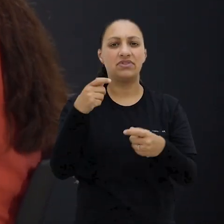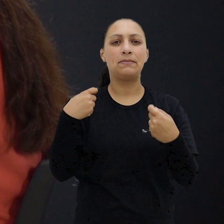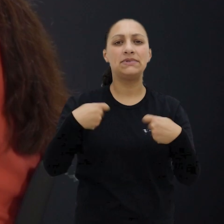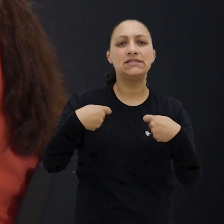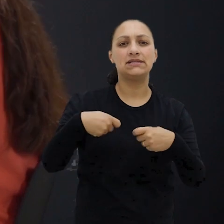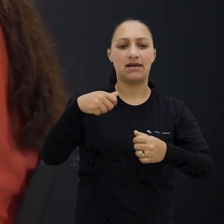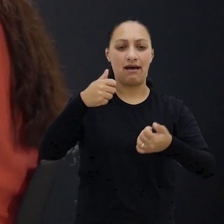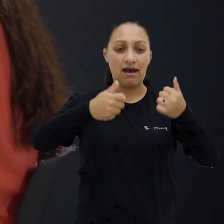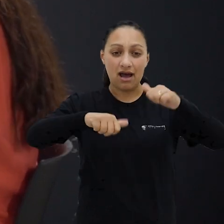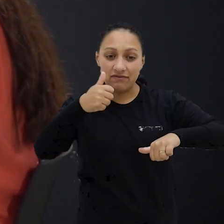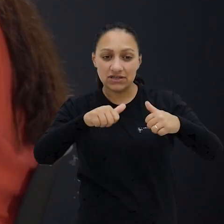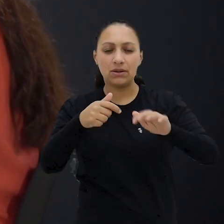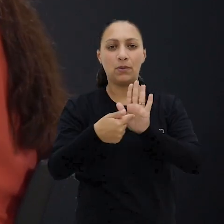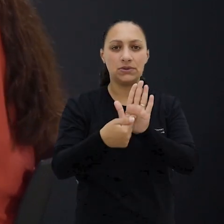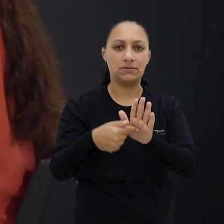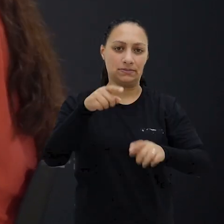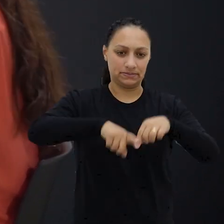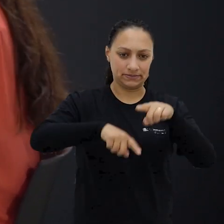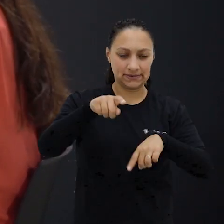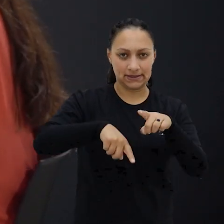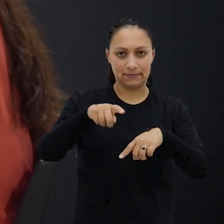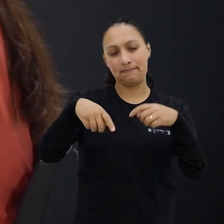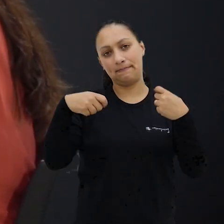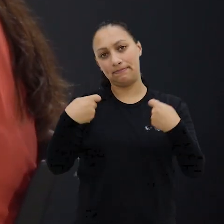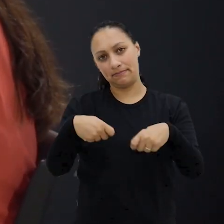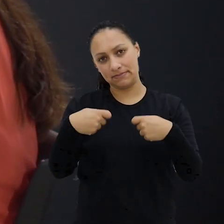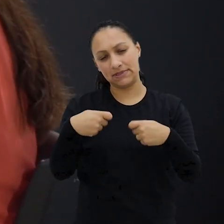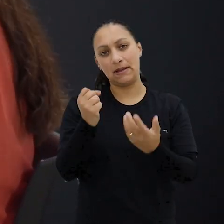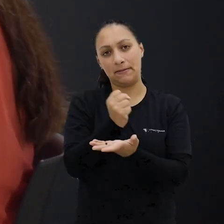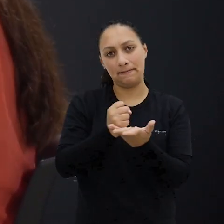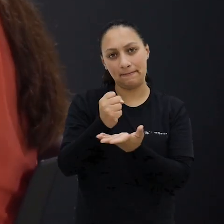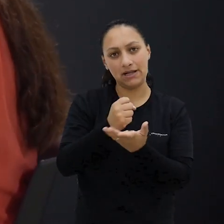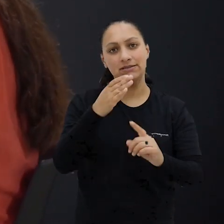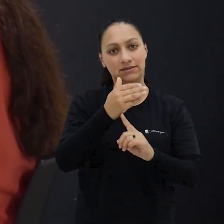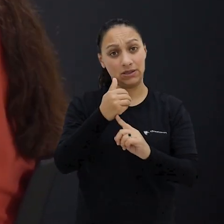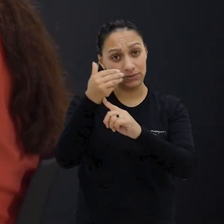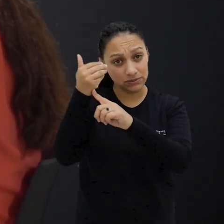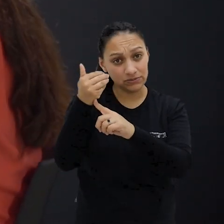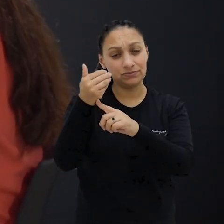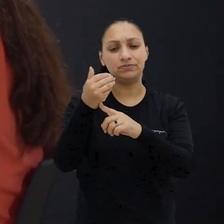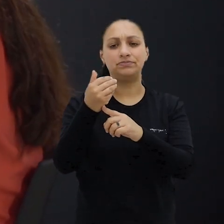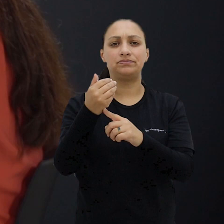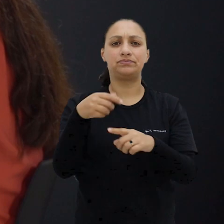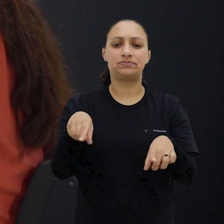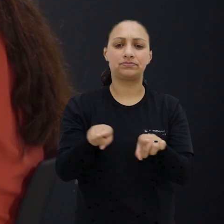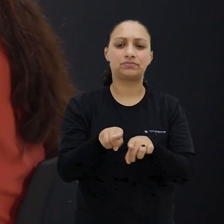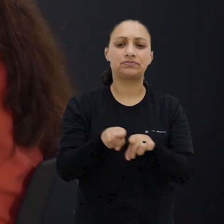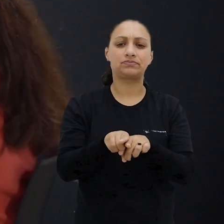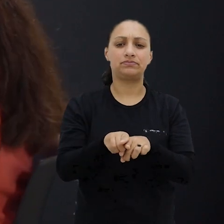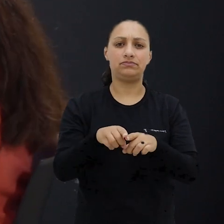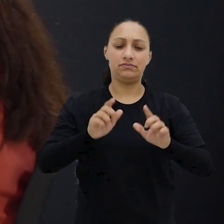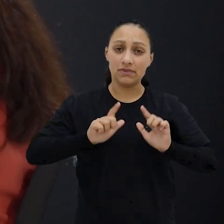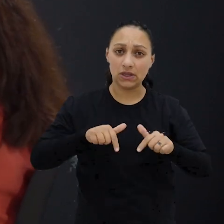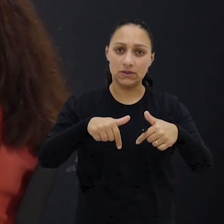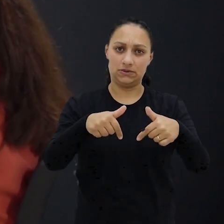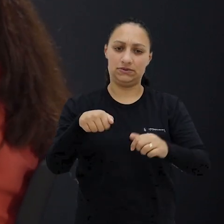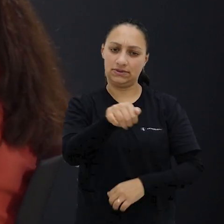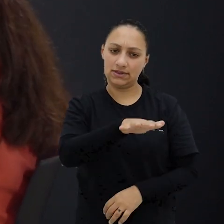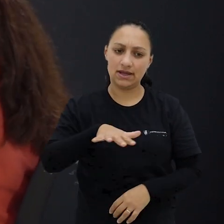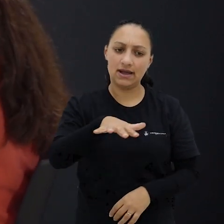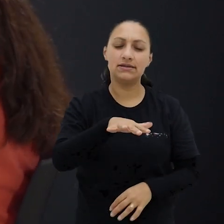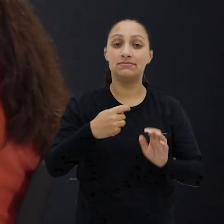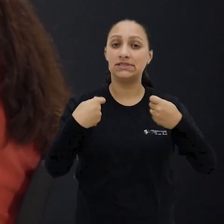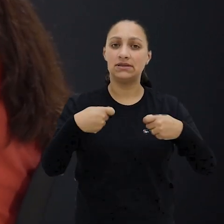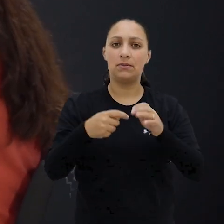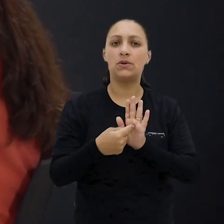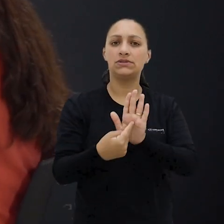faz uma avaliação, tem que mostrar material, tem que ser de base tecnológica, tem que estar dentro das 5 áreas, então tem que mostrar que